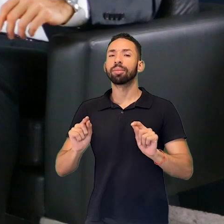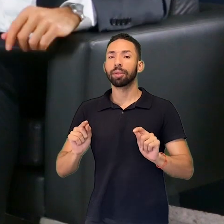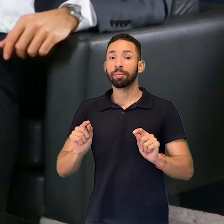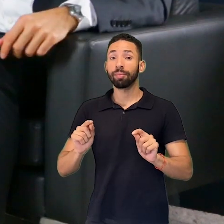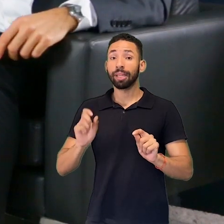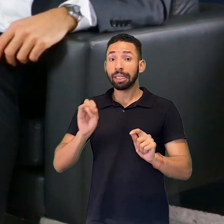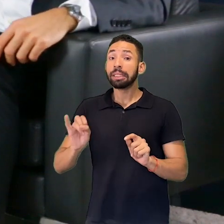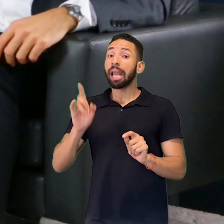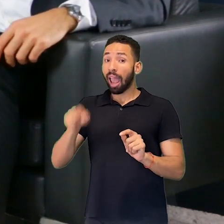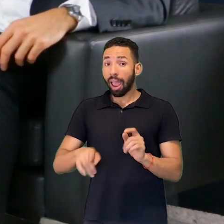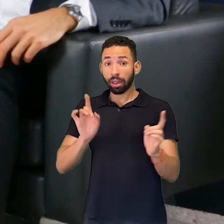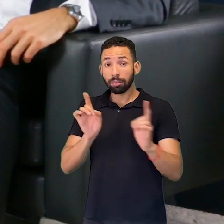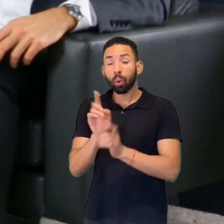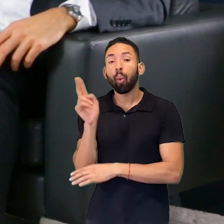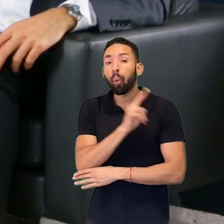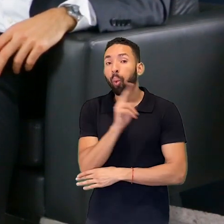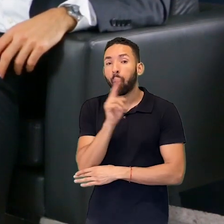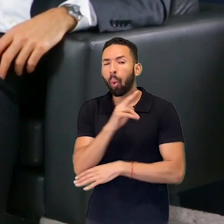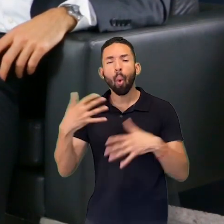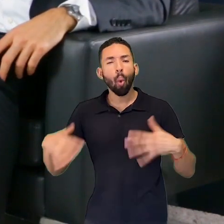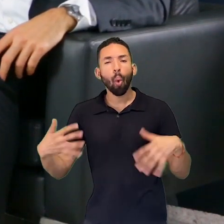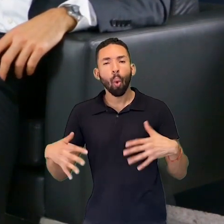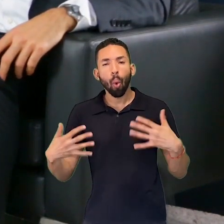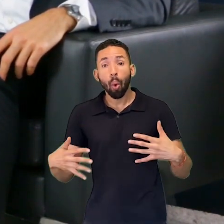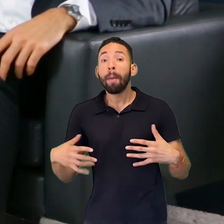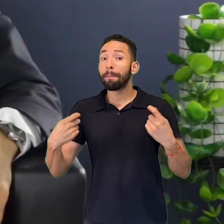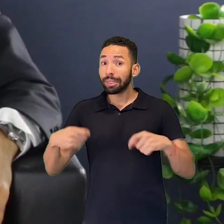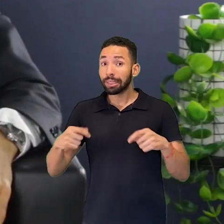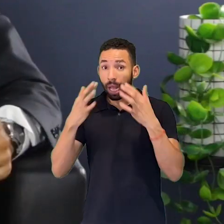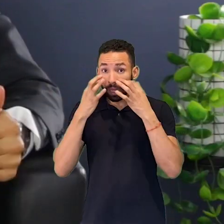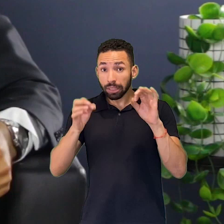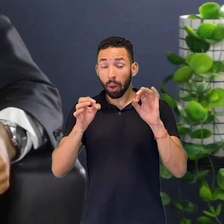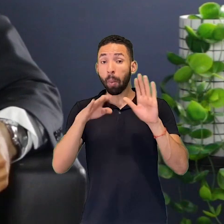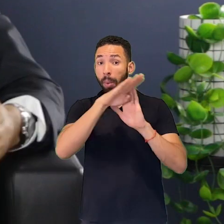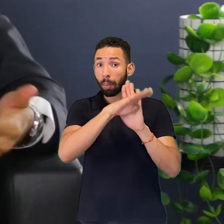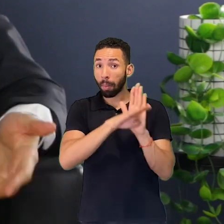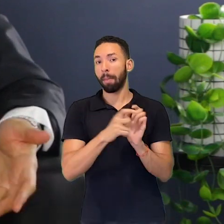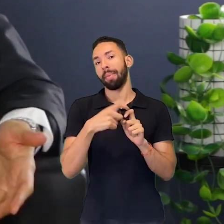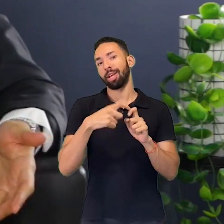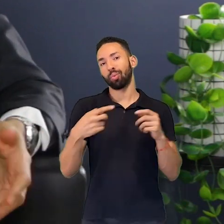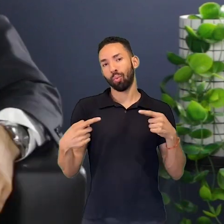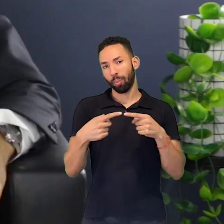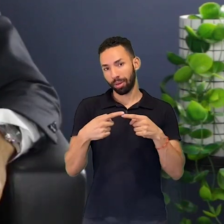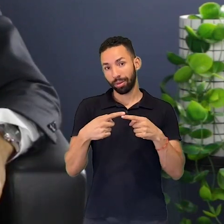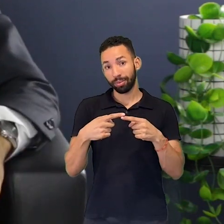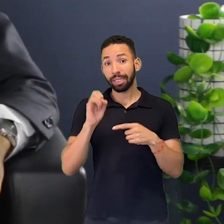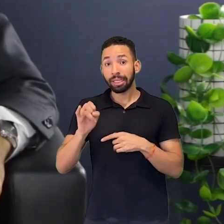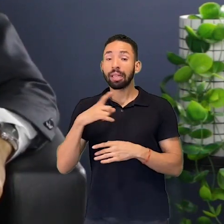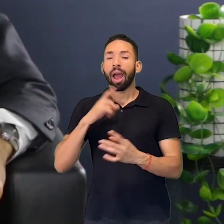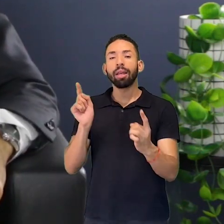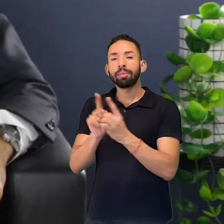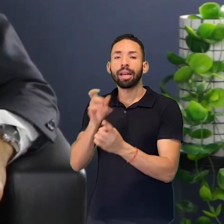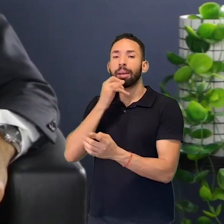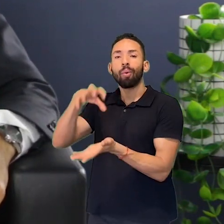que, nos casos de atendimento de urgência, de emergência, deve ser observado os critérios médicos. Então, no caso de